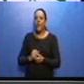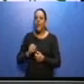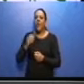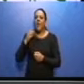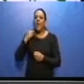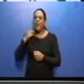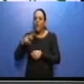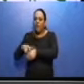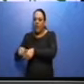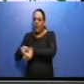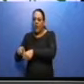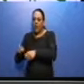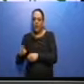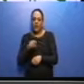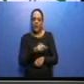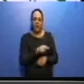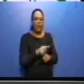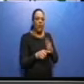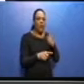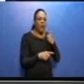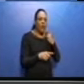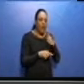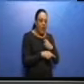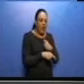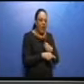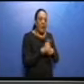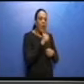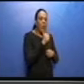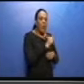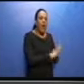cor vermelha. Aqui está o Mar Cáspio.